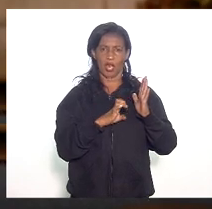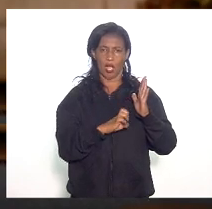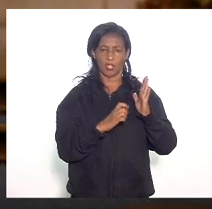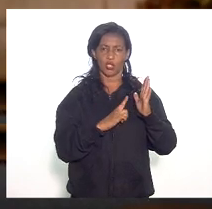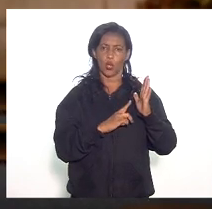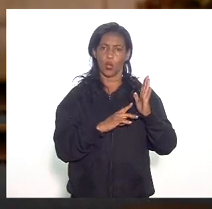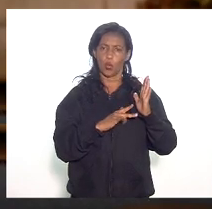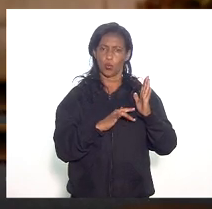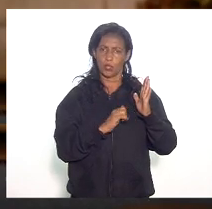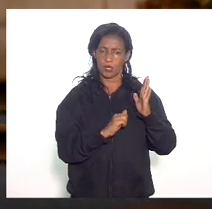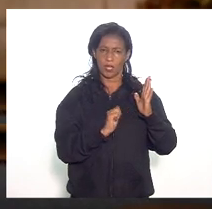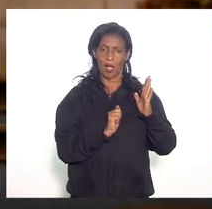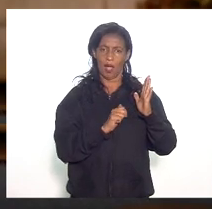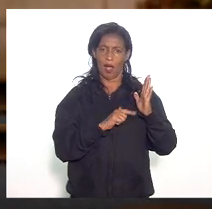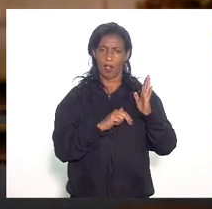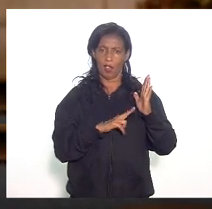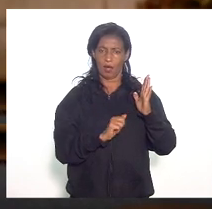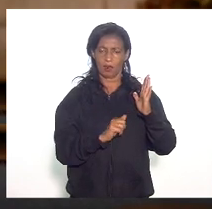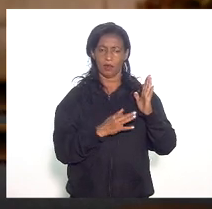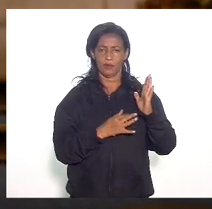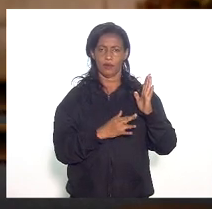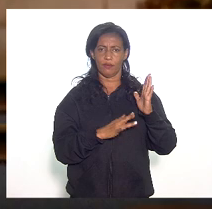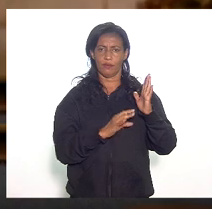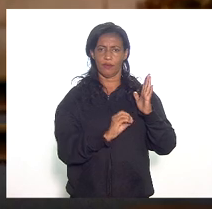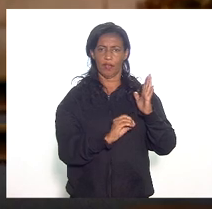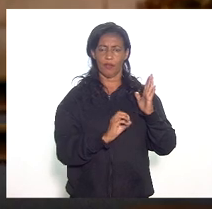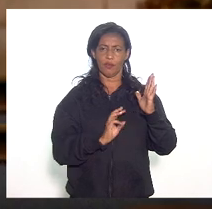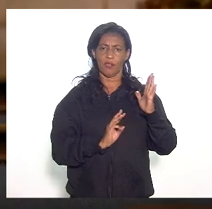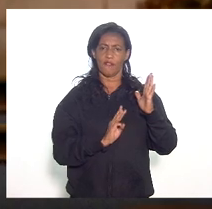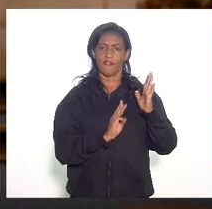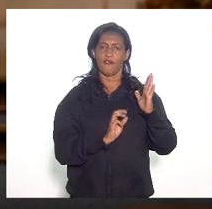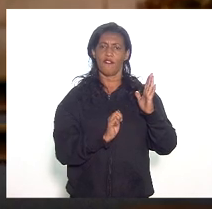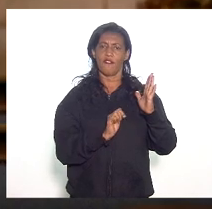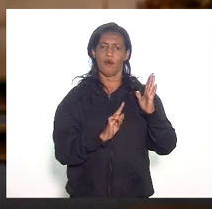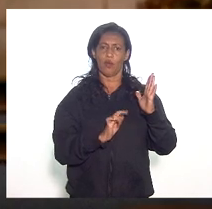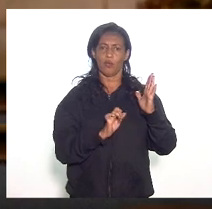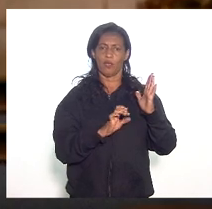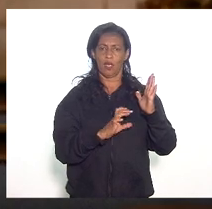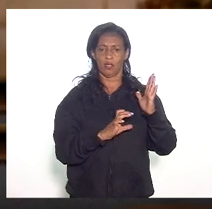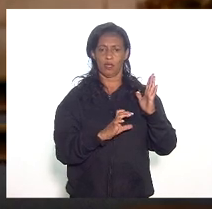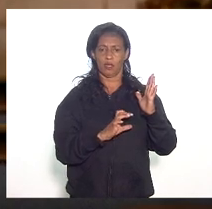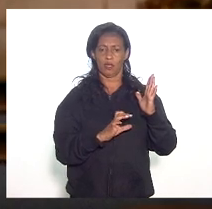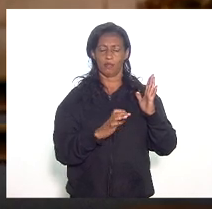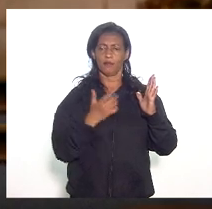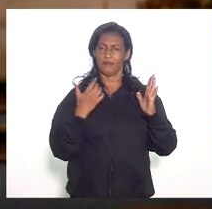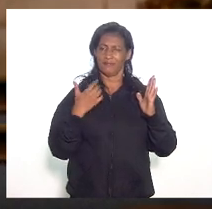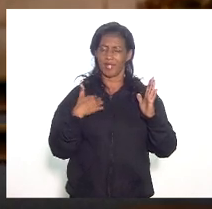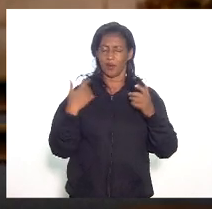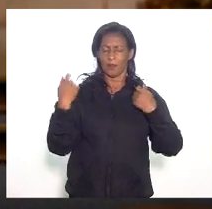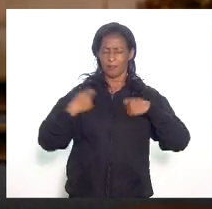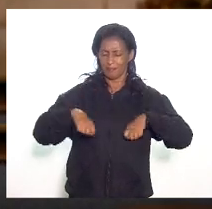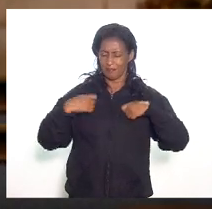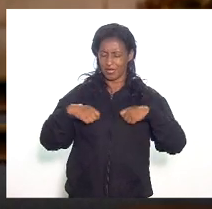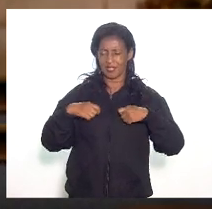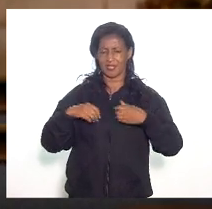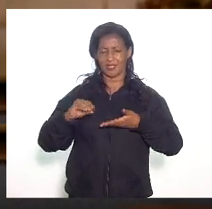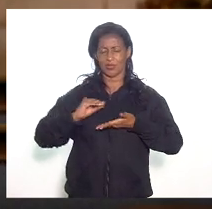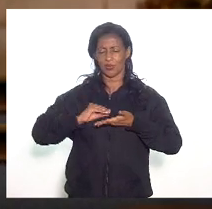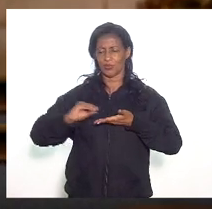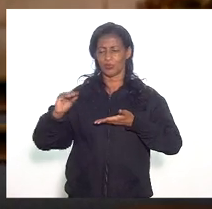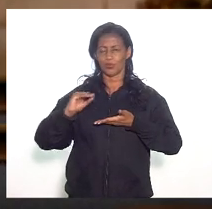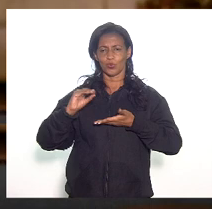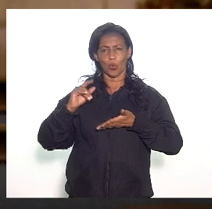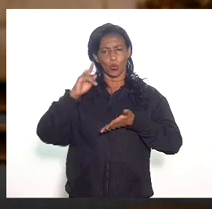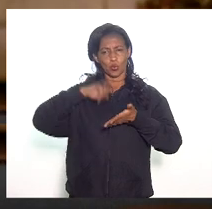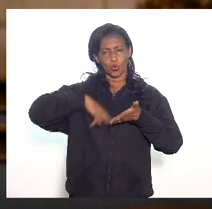Lucinha Alana Passos Flávio Serafini e Valdeck eu preciso despachar umas questões internas perdão